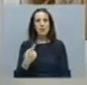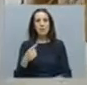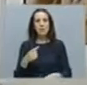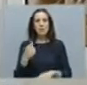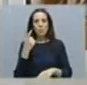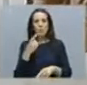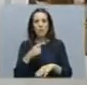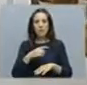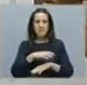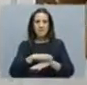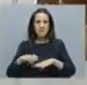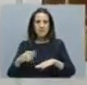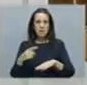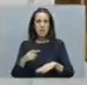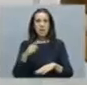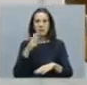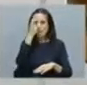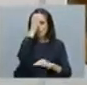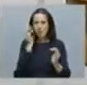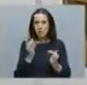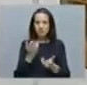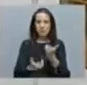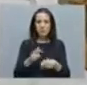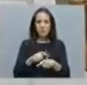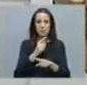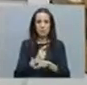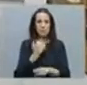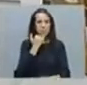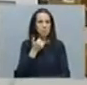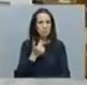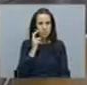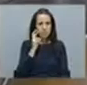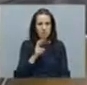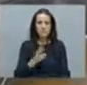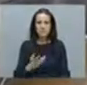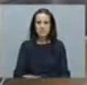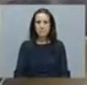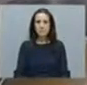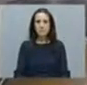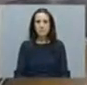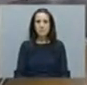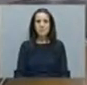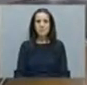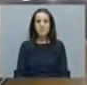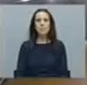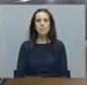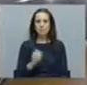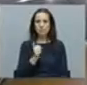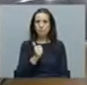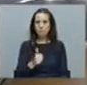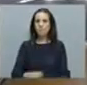de confecção é mais ou menos o mesmo. Está com muito bom aspecto. Posso olhar só? Claro, pode. Pronto, então vamos só aí pôr uma ou outra